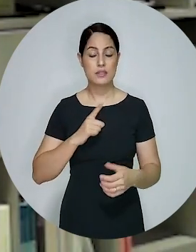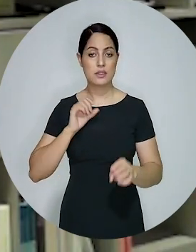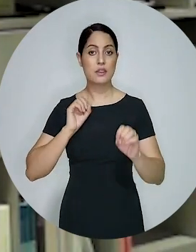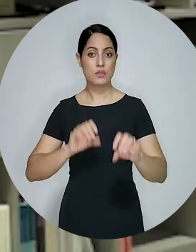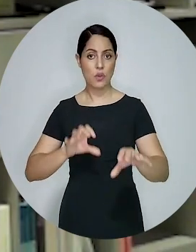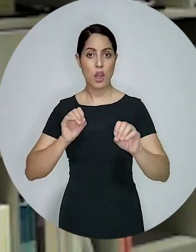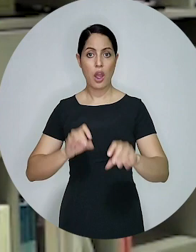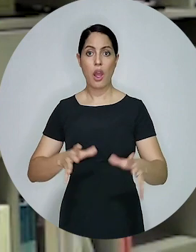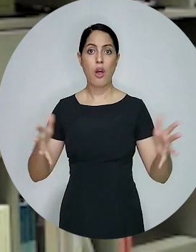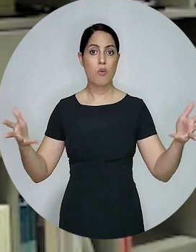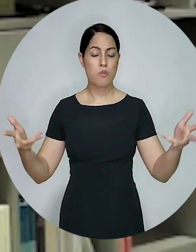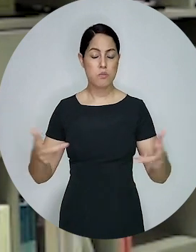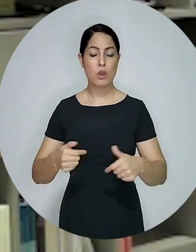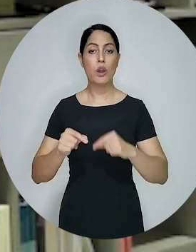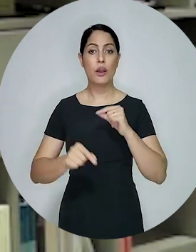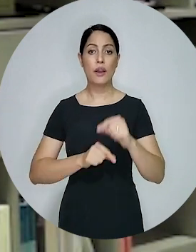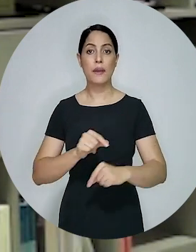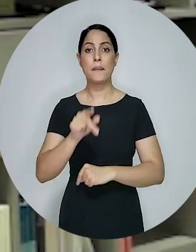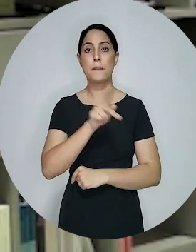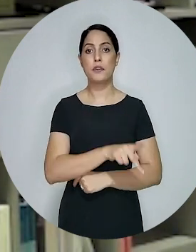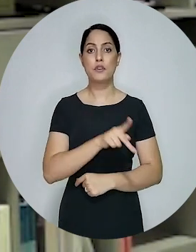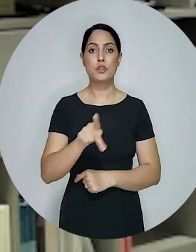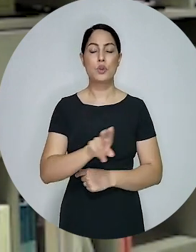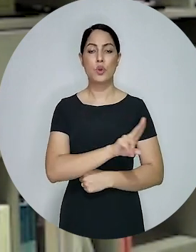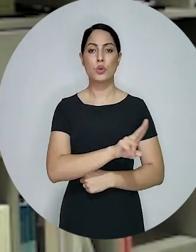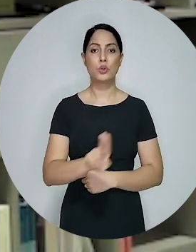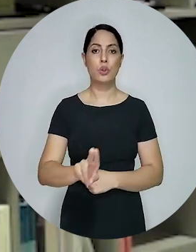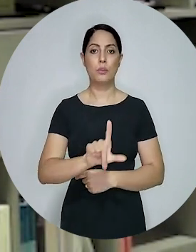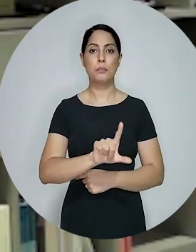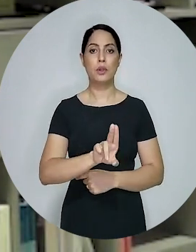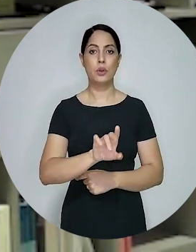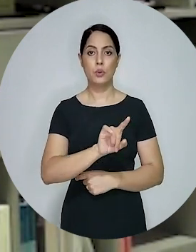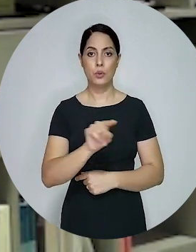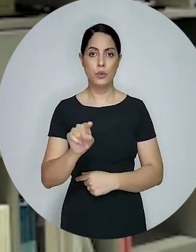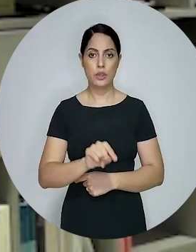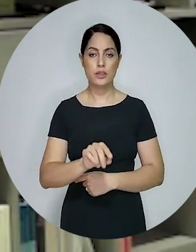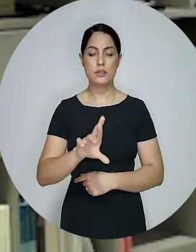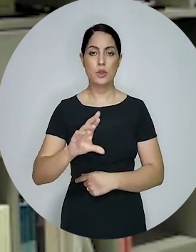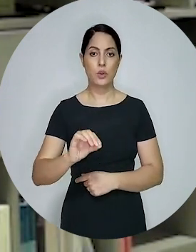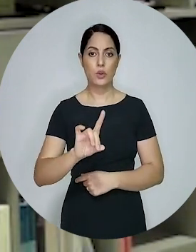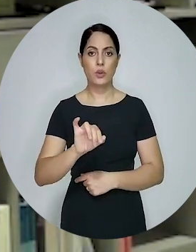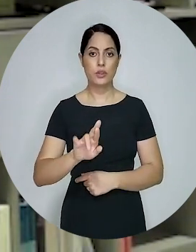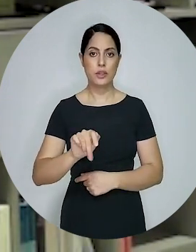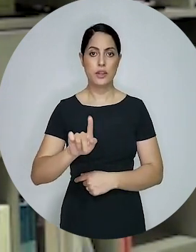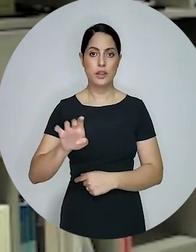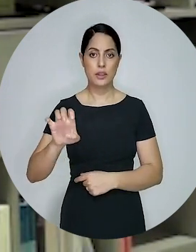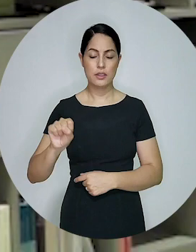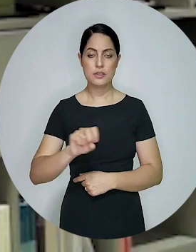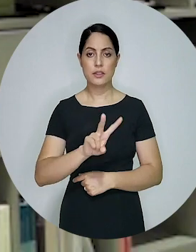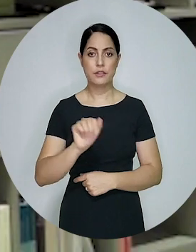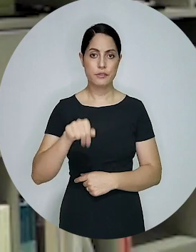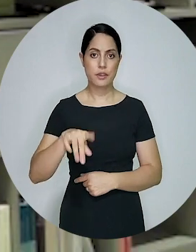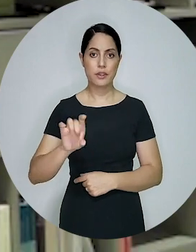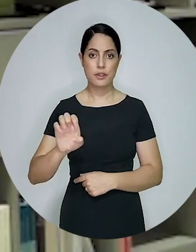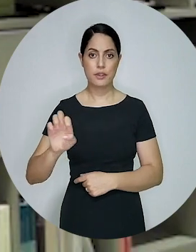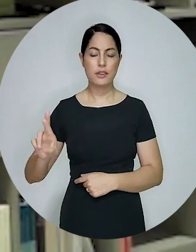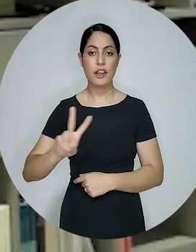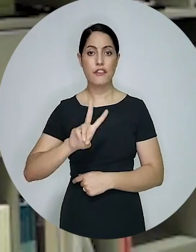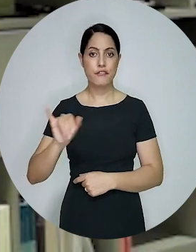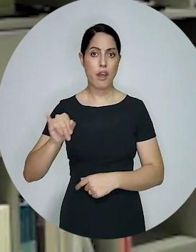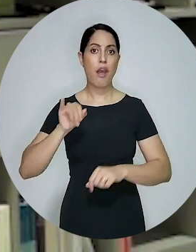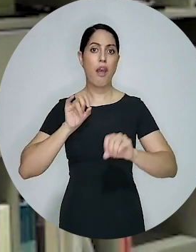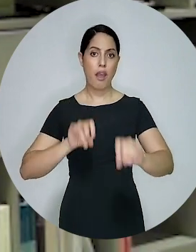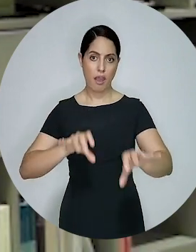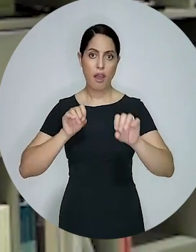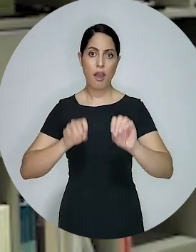tivemos aí uma aula magna ministrada pelo professor Luiz Rodrigues Vamber, e dá o pontapé